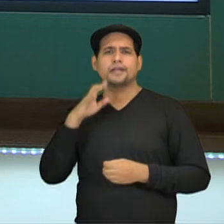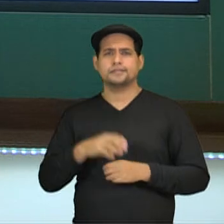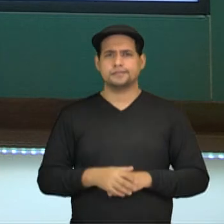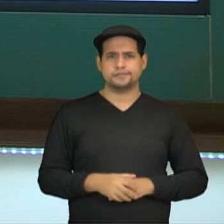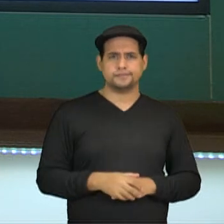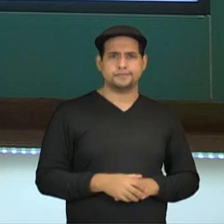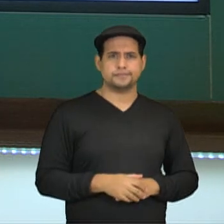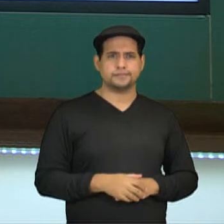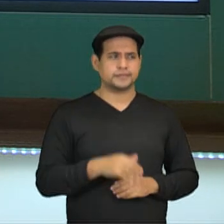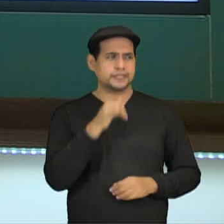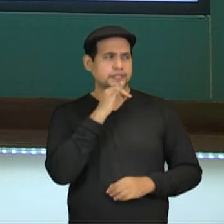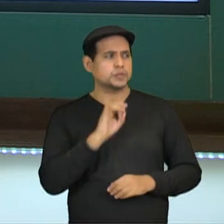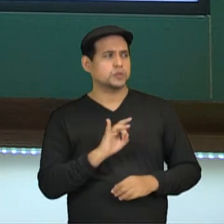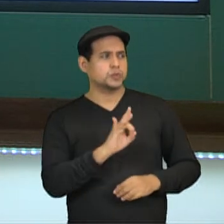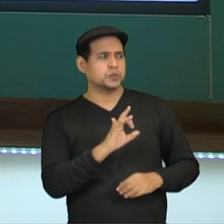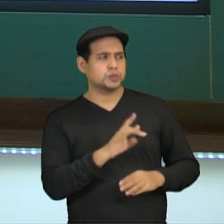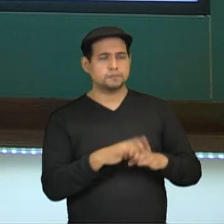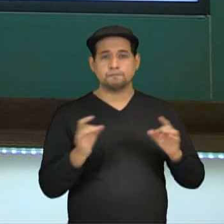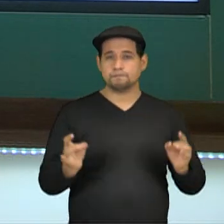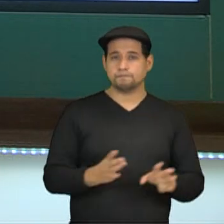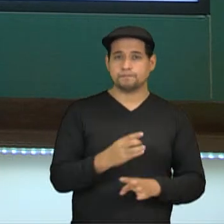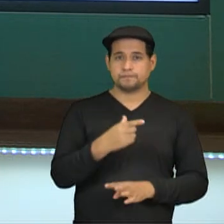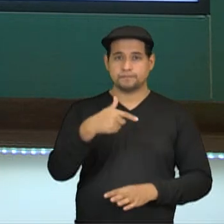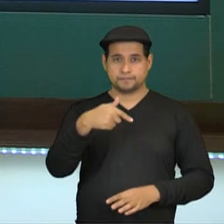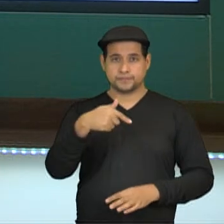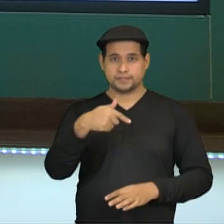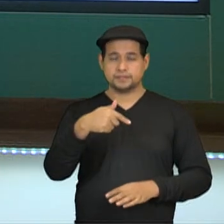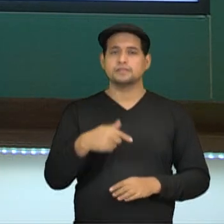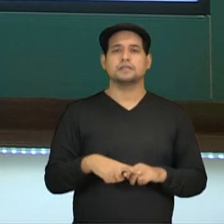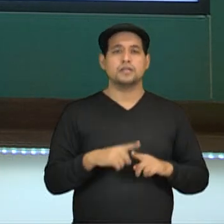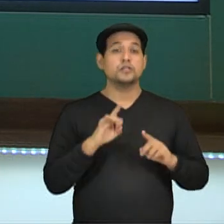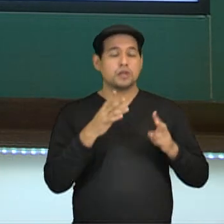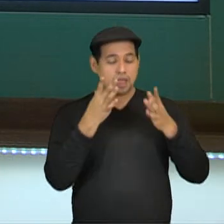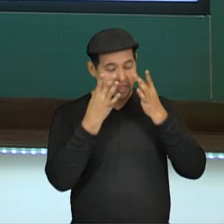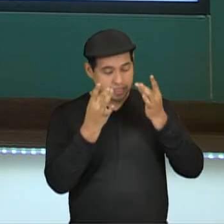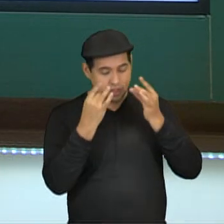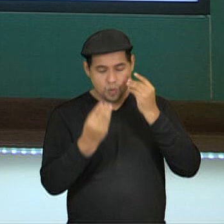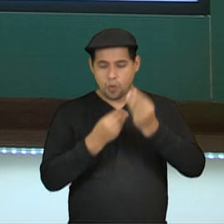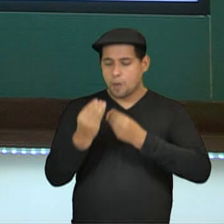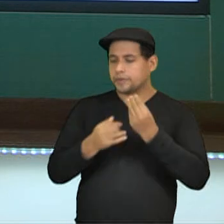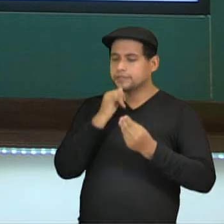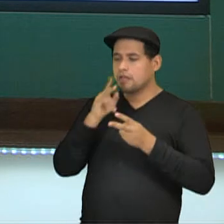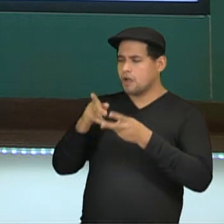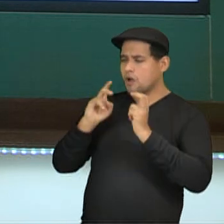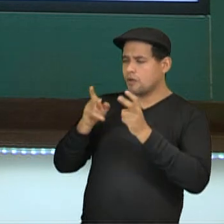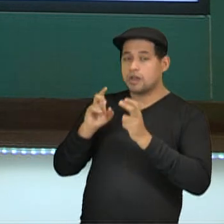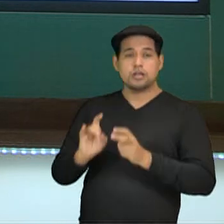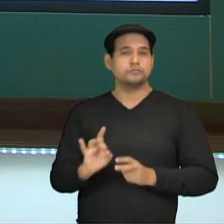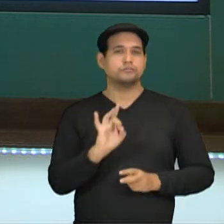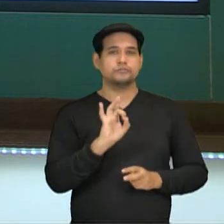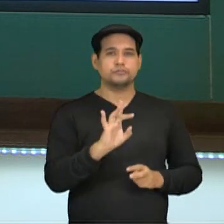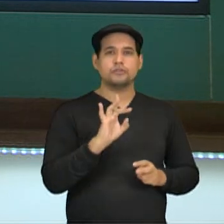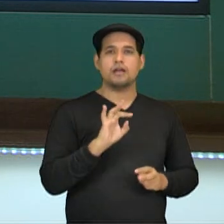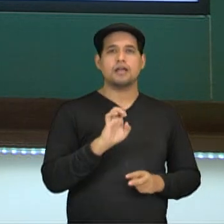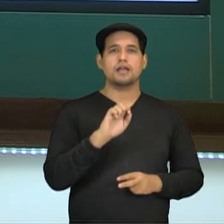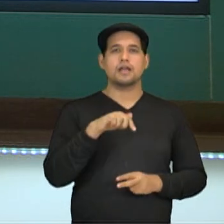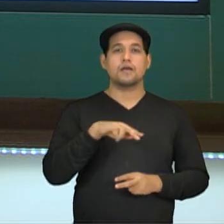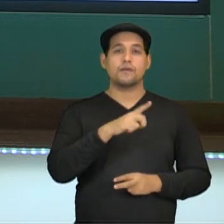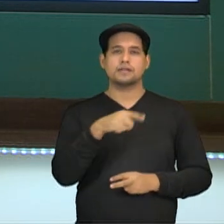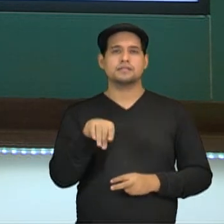gente? Ficamos apenas com a solução 27. Então, só presta atenção numa coisa. Se você olhar só a